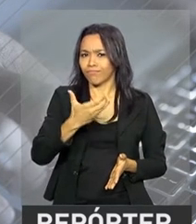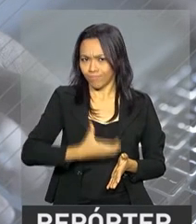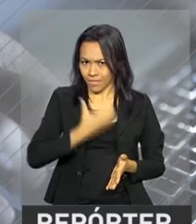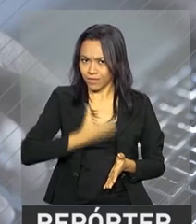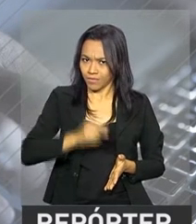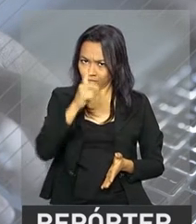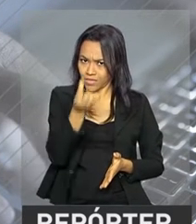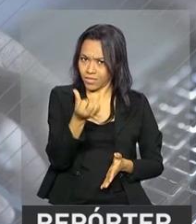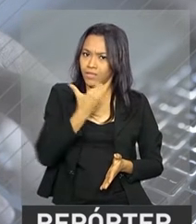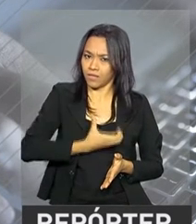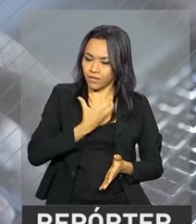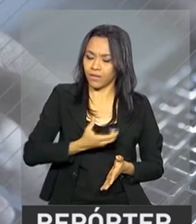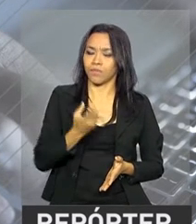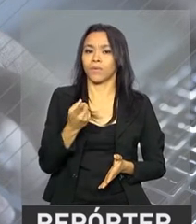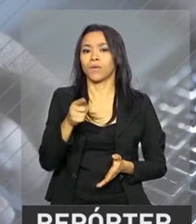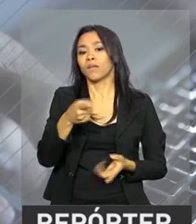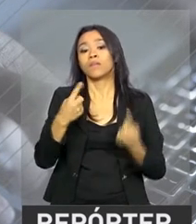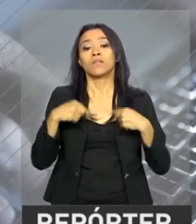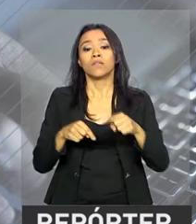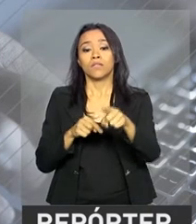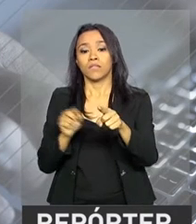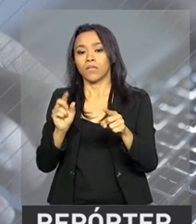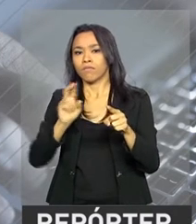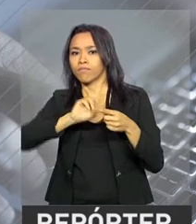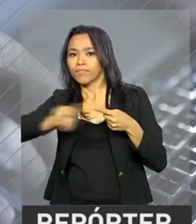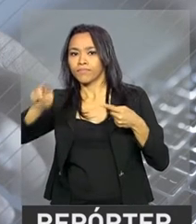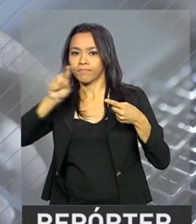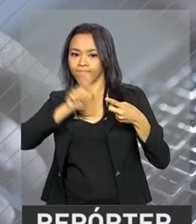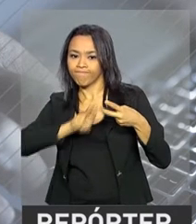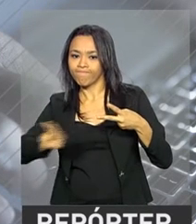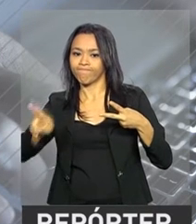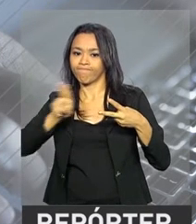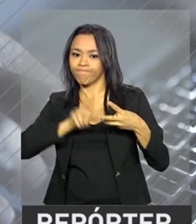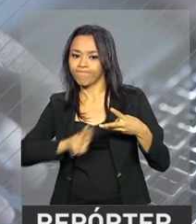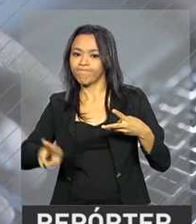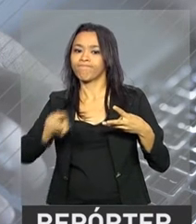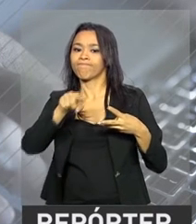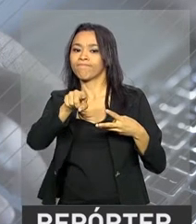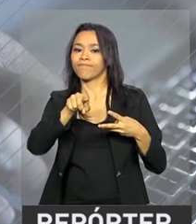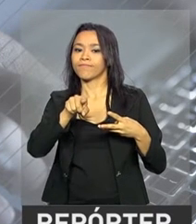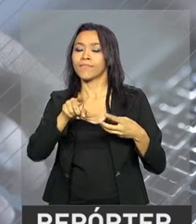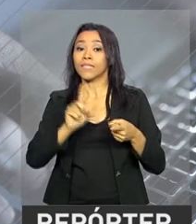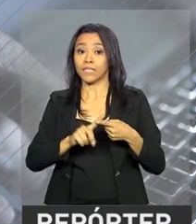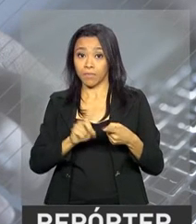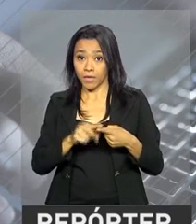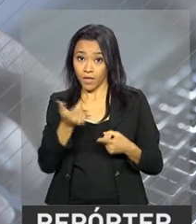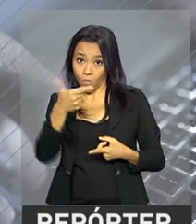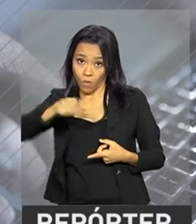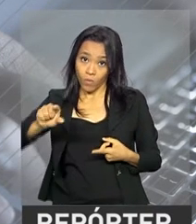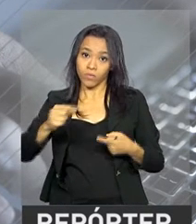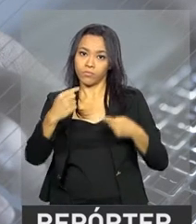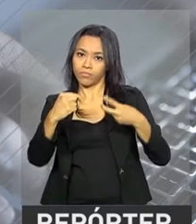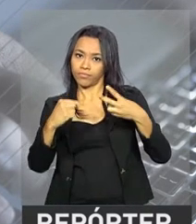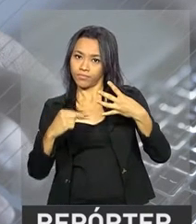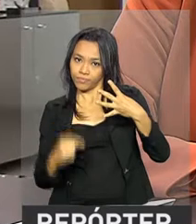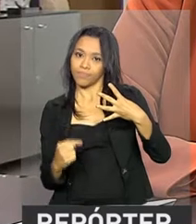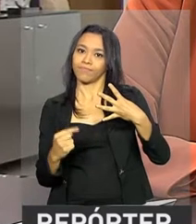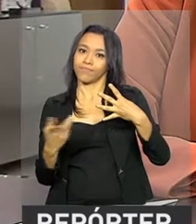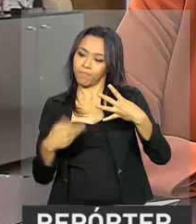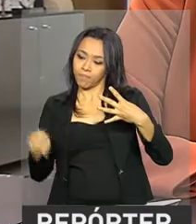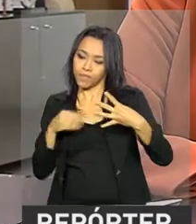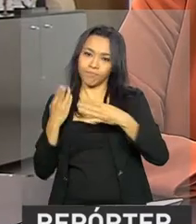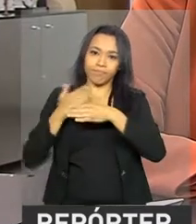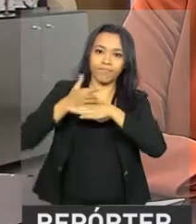e privacidade em redes, internet das coisas, sistemas cyber-humanos e cyberfísicos e detecção de malware.